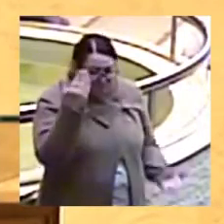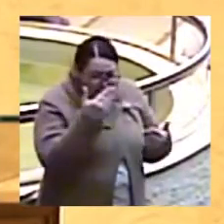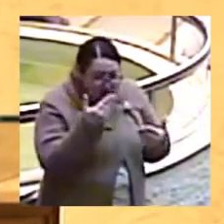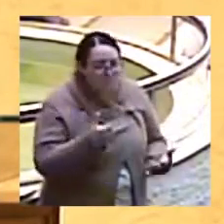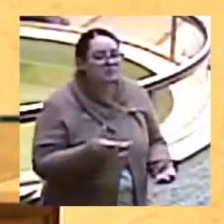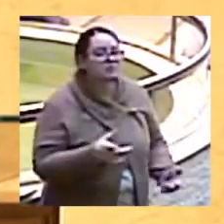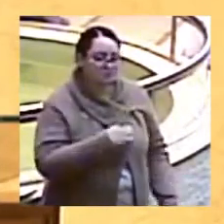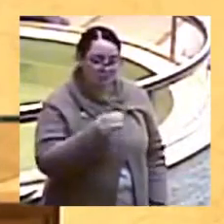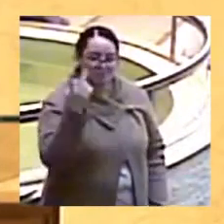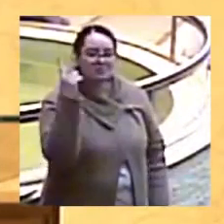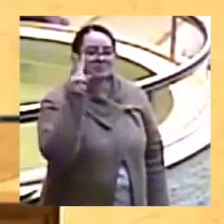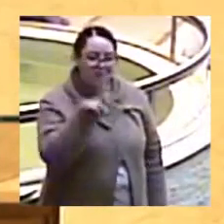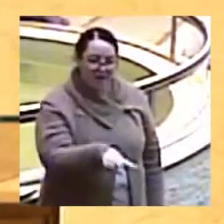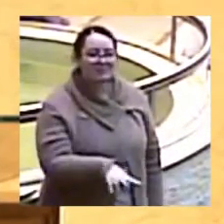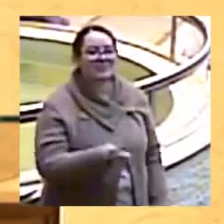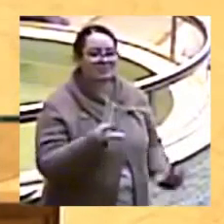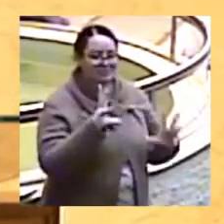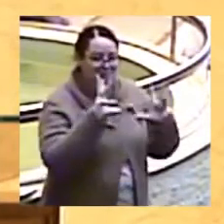cuidará, do seu povo,